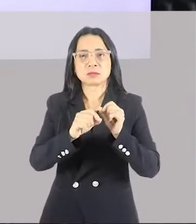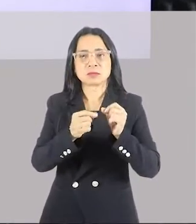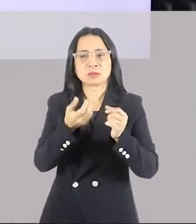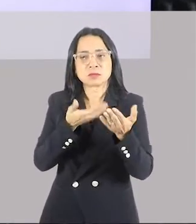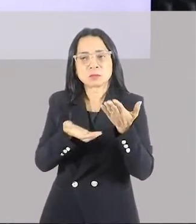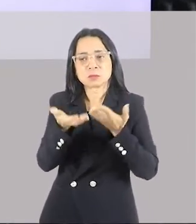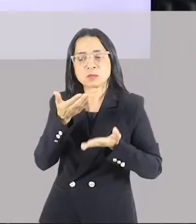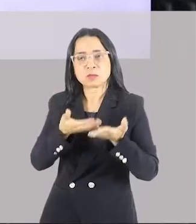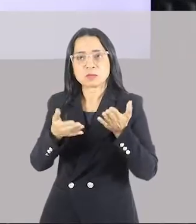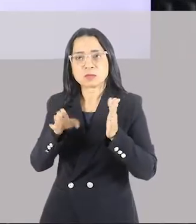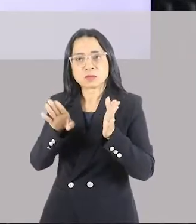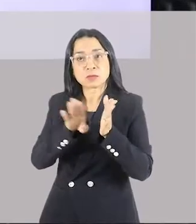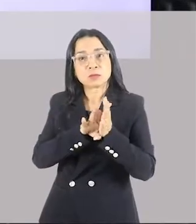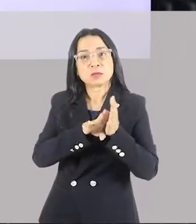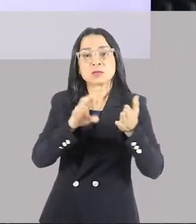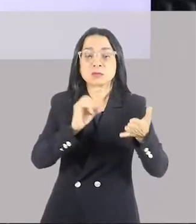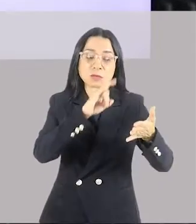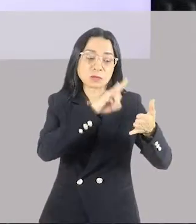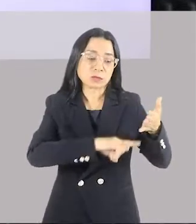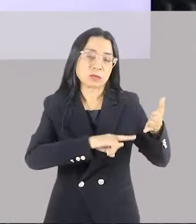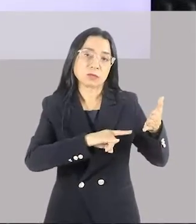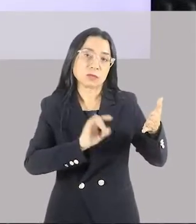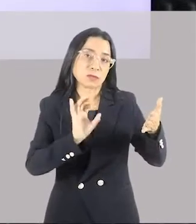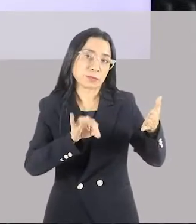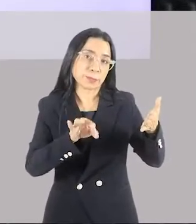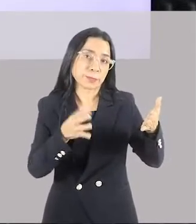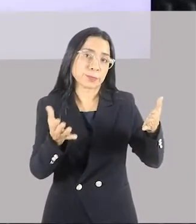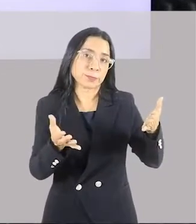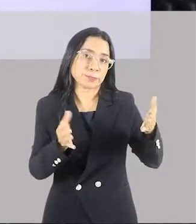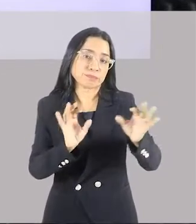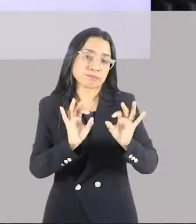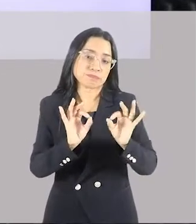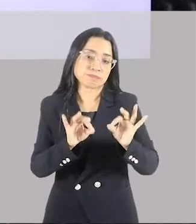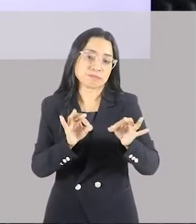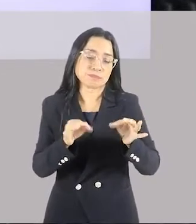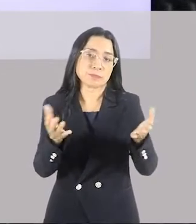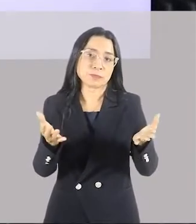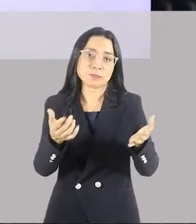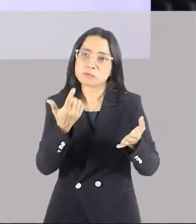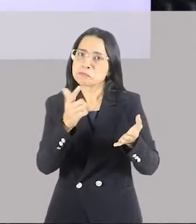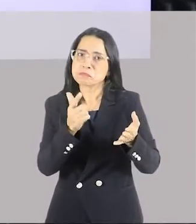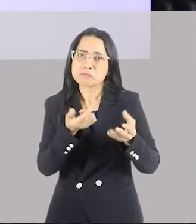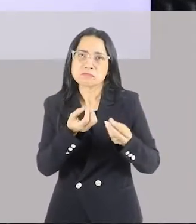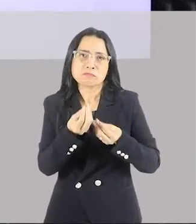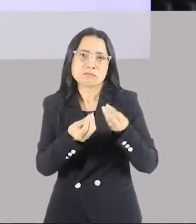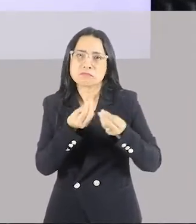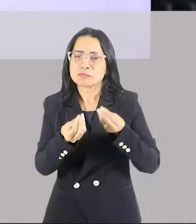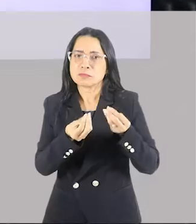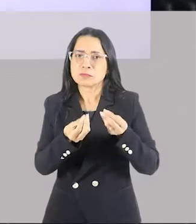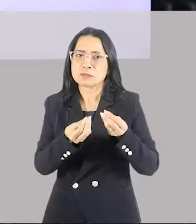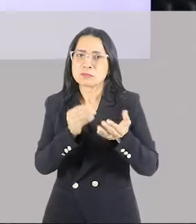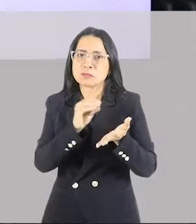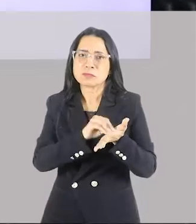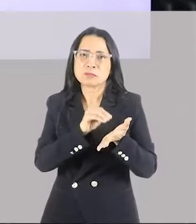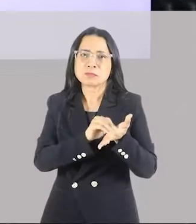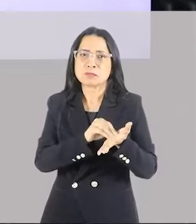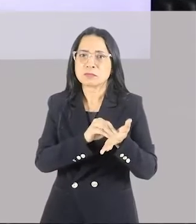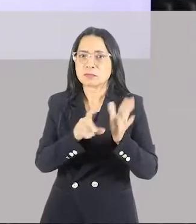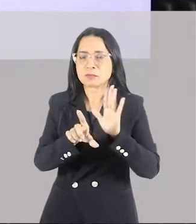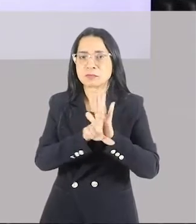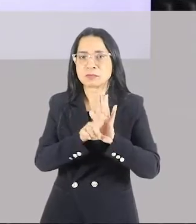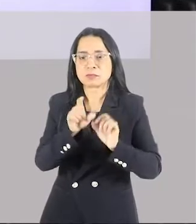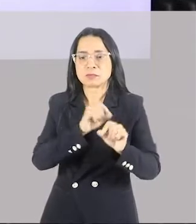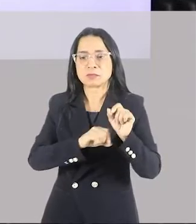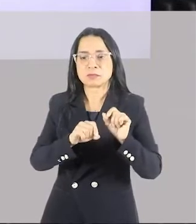eles já chegam com um contrato pronto. Aquele contrato que não há brechas, eles já têm os planos de telefonia, que